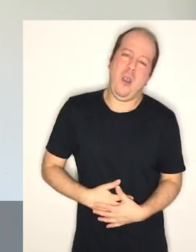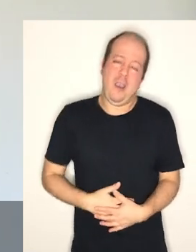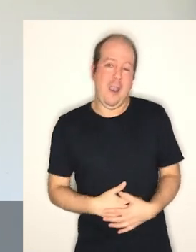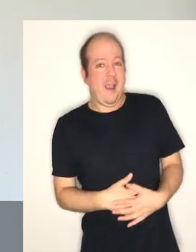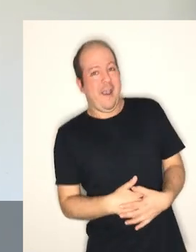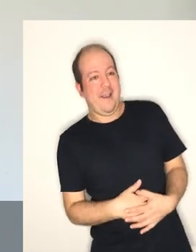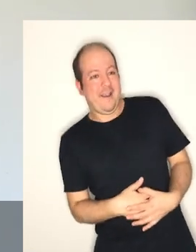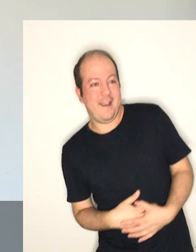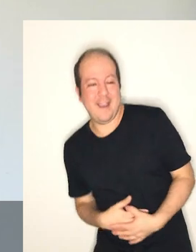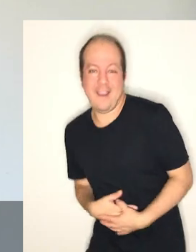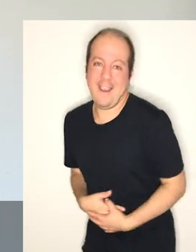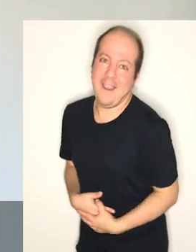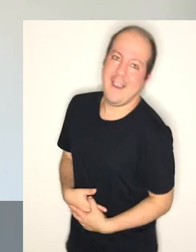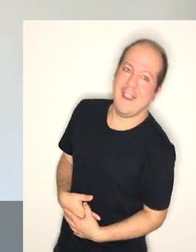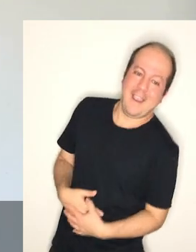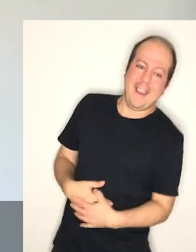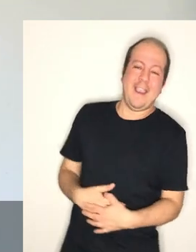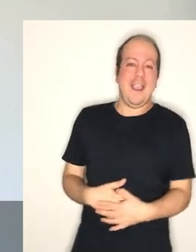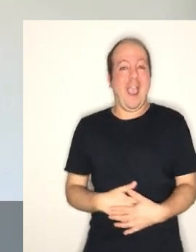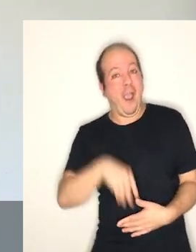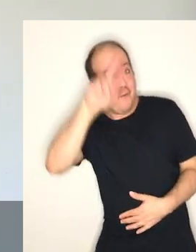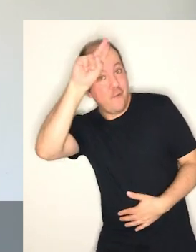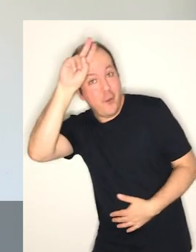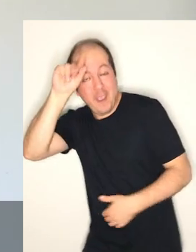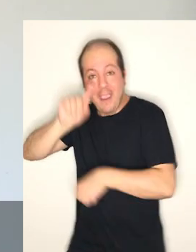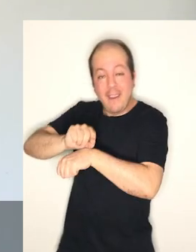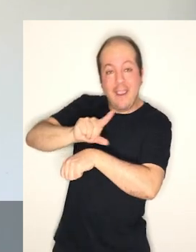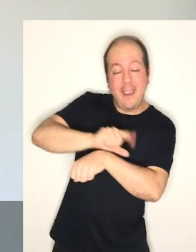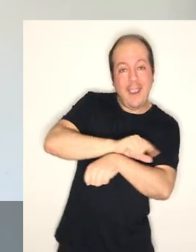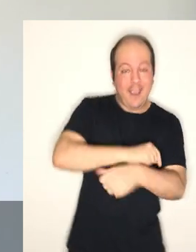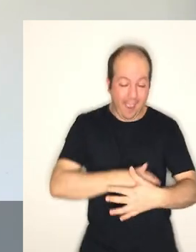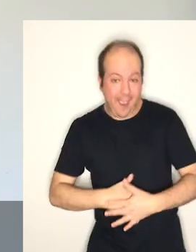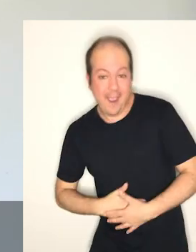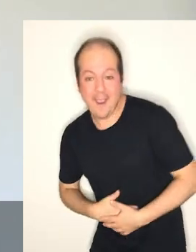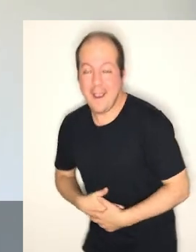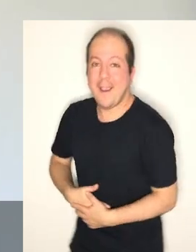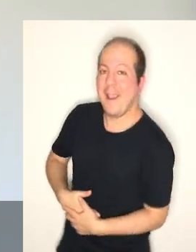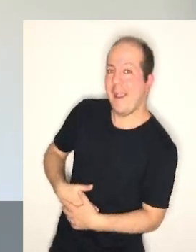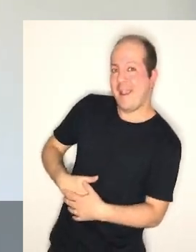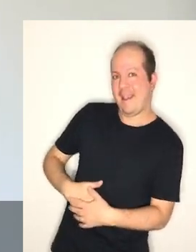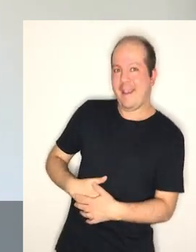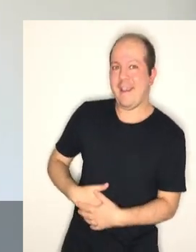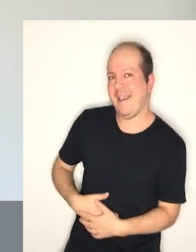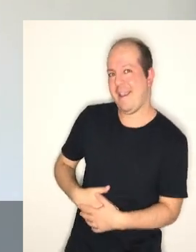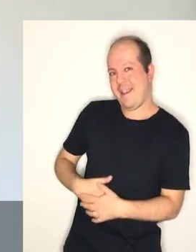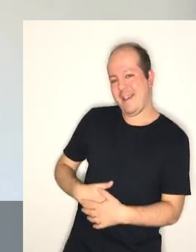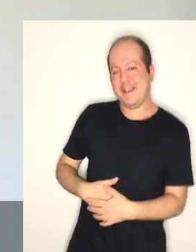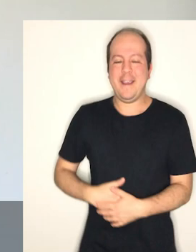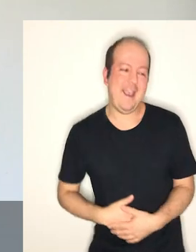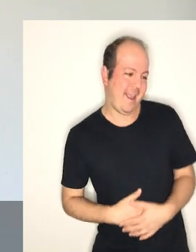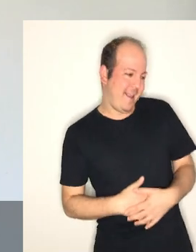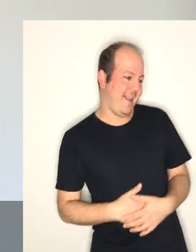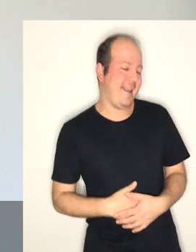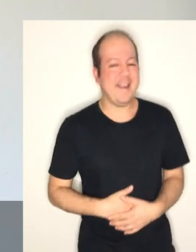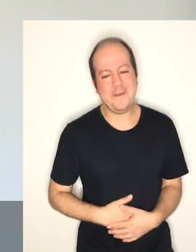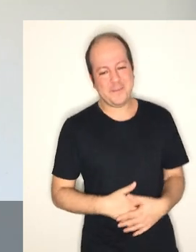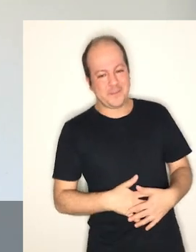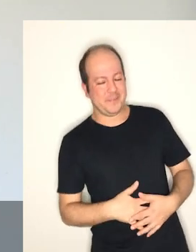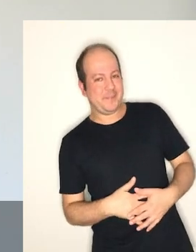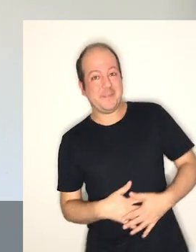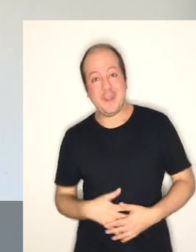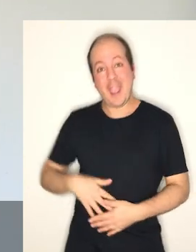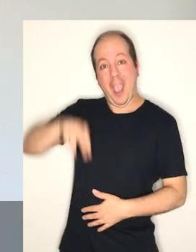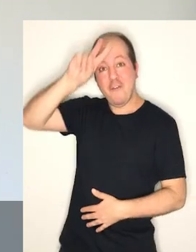lhe deu. Arrocha, arrocha, arrocha, formiguinha, põe a mão na barriga e faz assim.